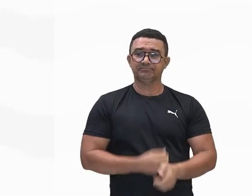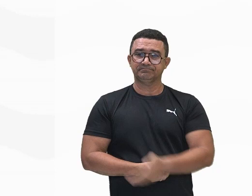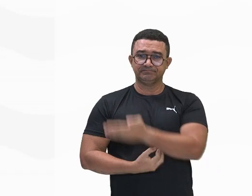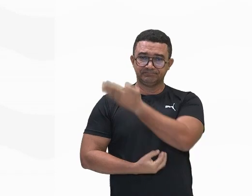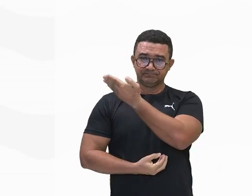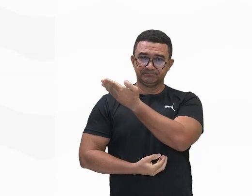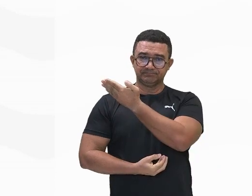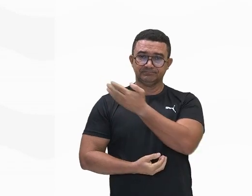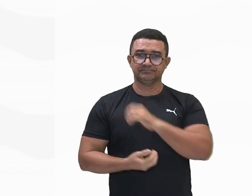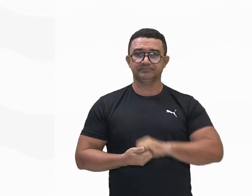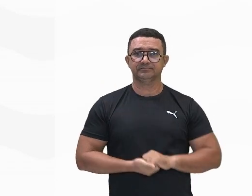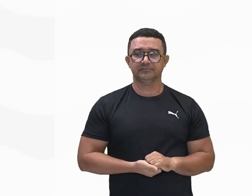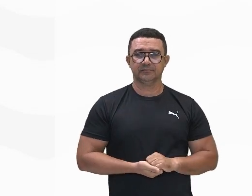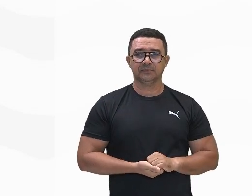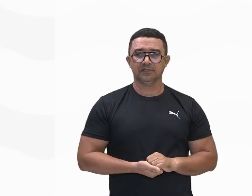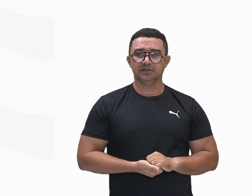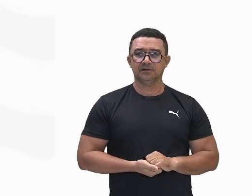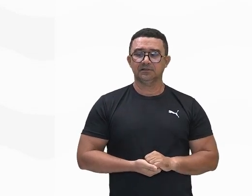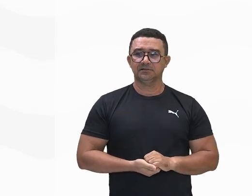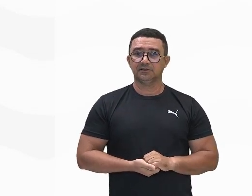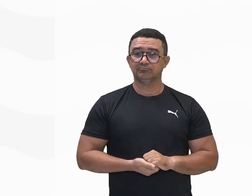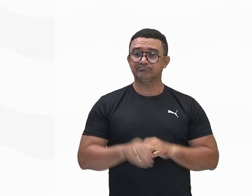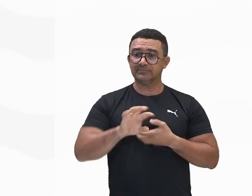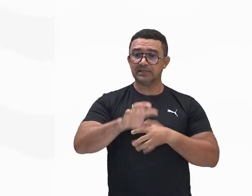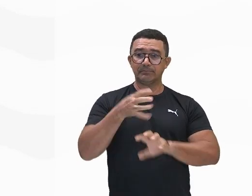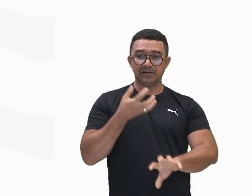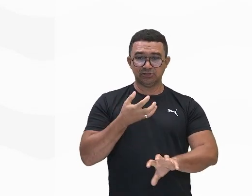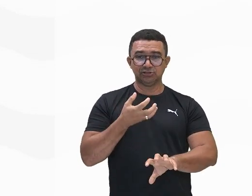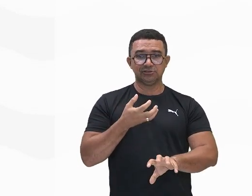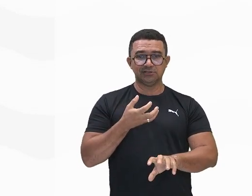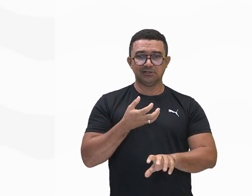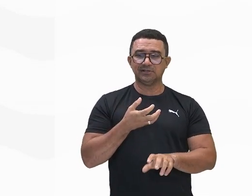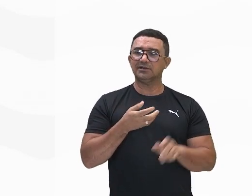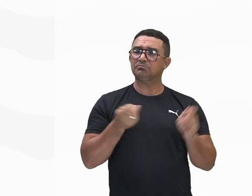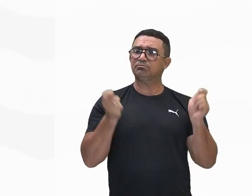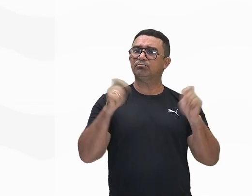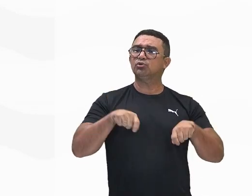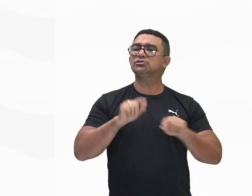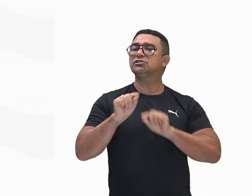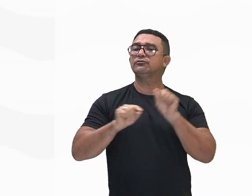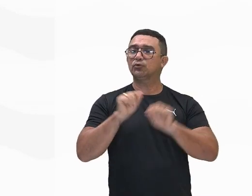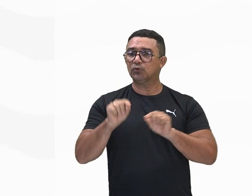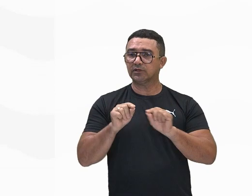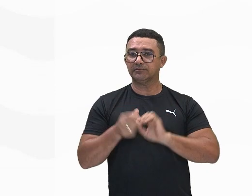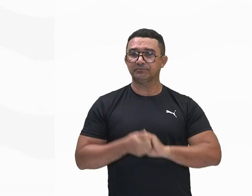para vocês falando sobre a empatia. Ó. A empatia é capaz de se colocar.